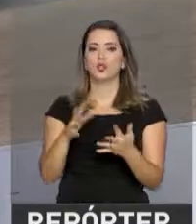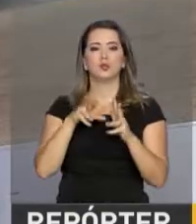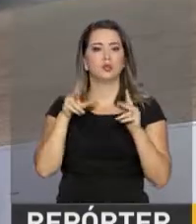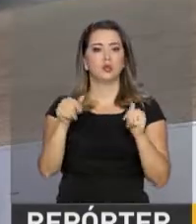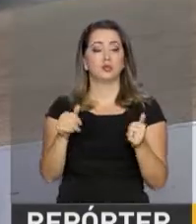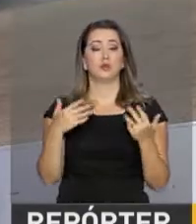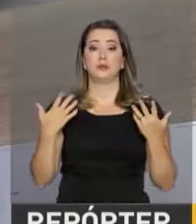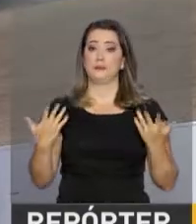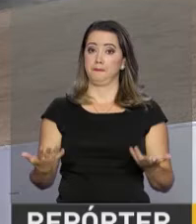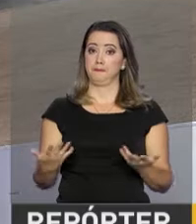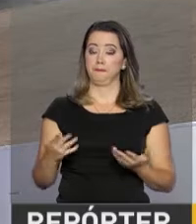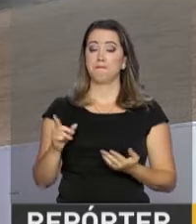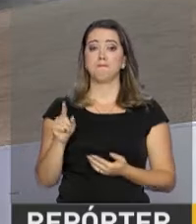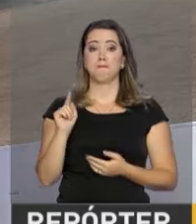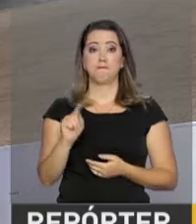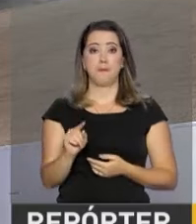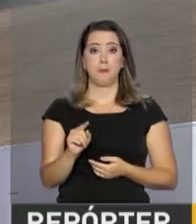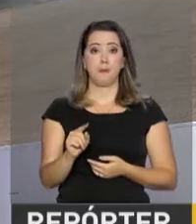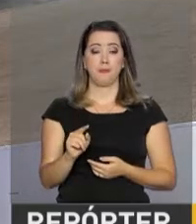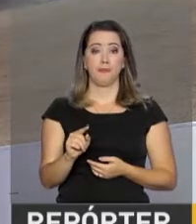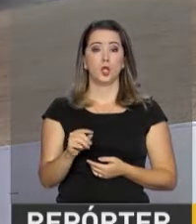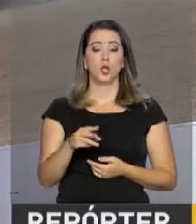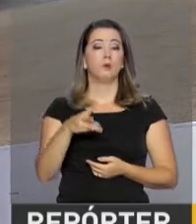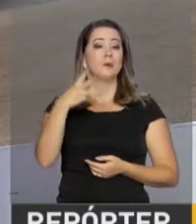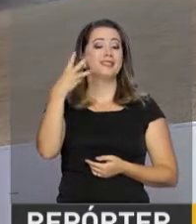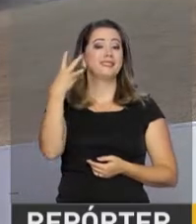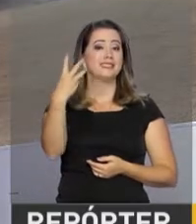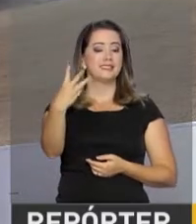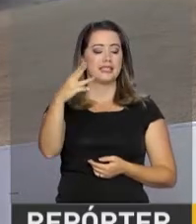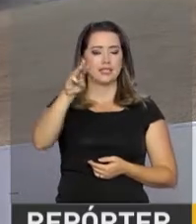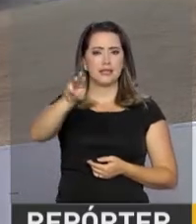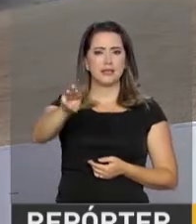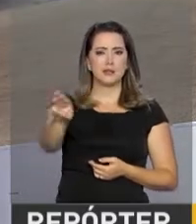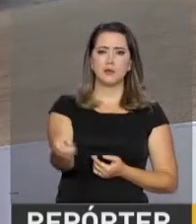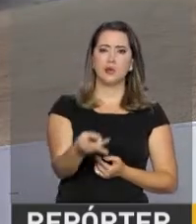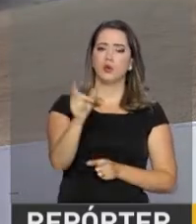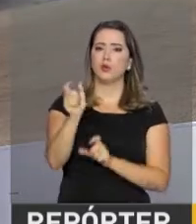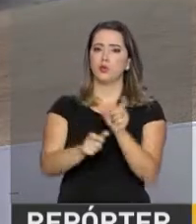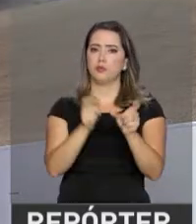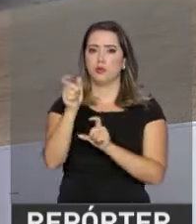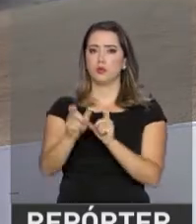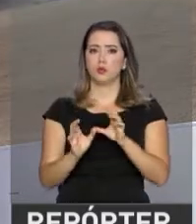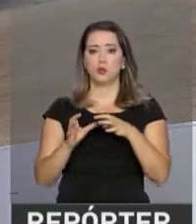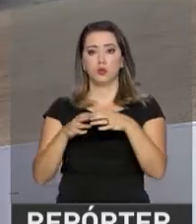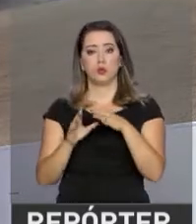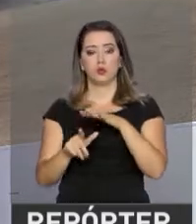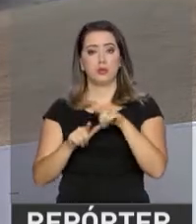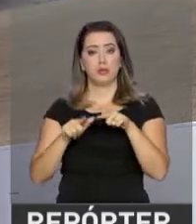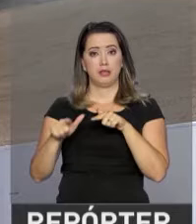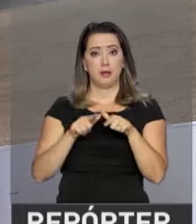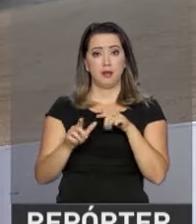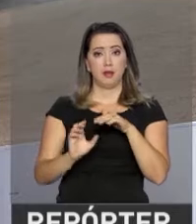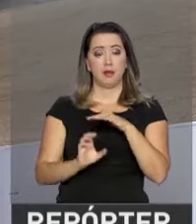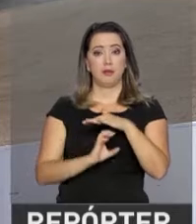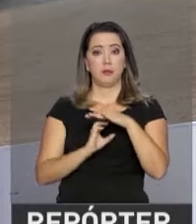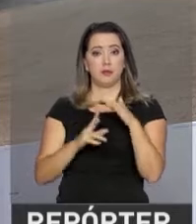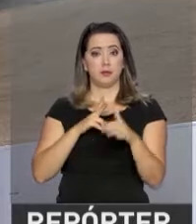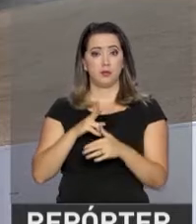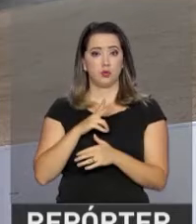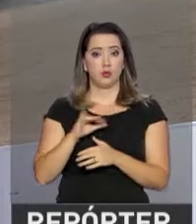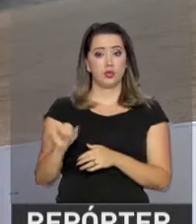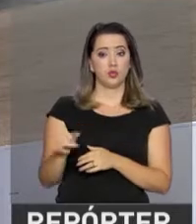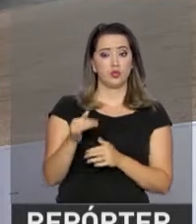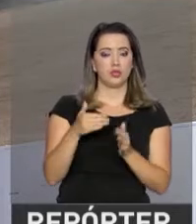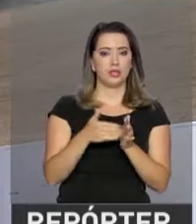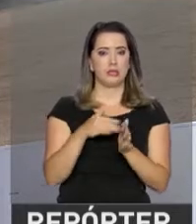pra todos pois ela só cerca de três milhões e 600 mil trabalhadores da iniciativa privada nascidos nos meses de janeiro e fevereiro